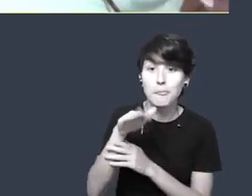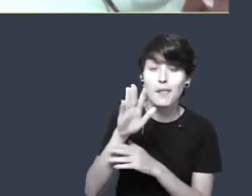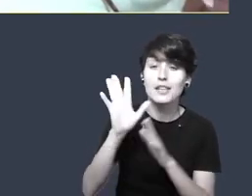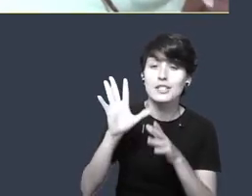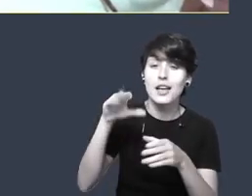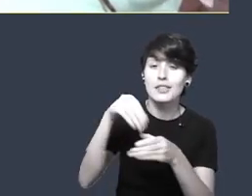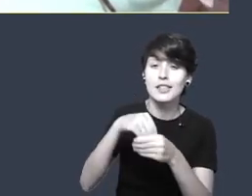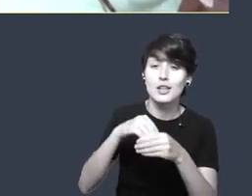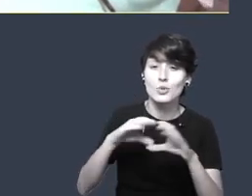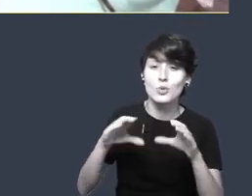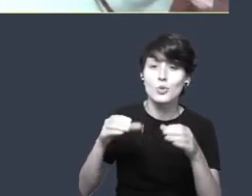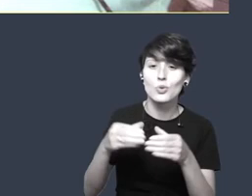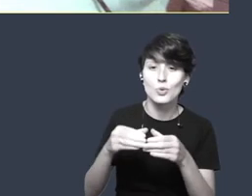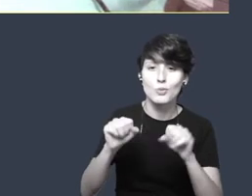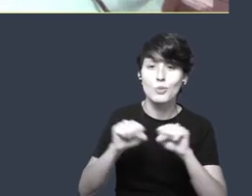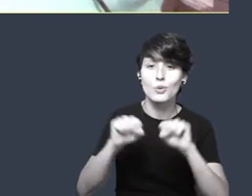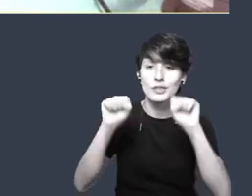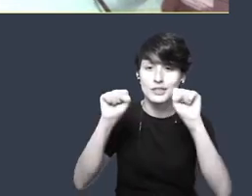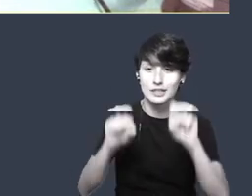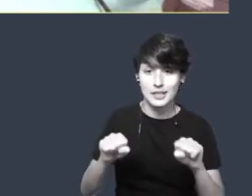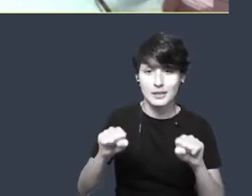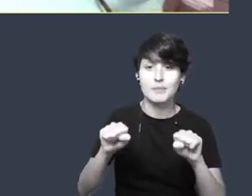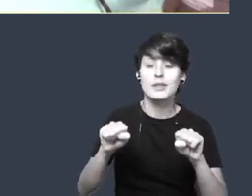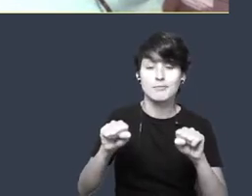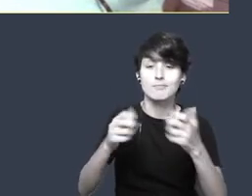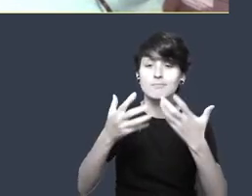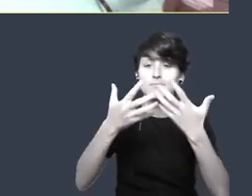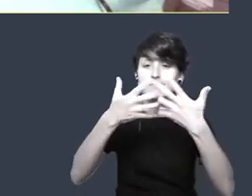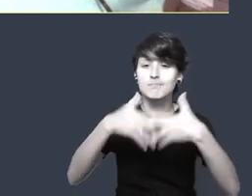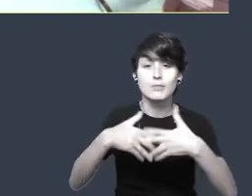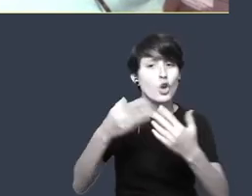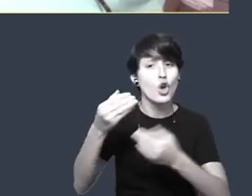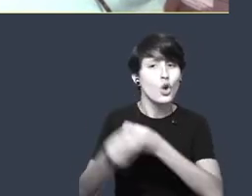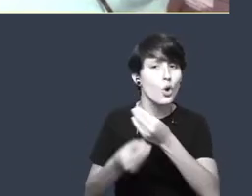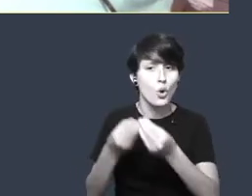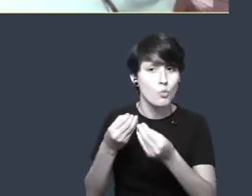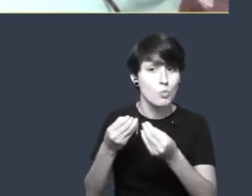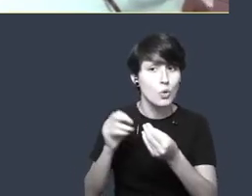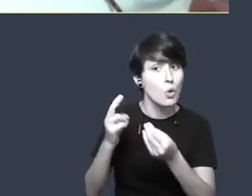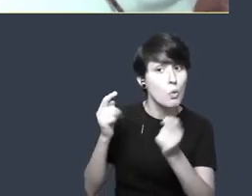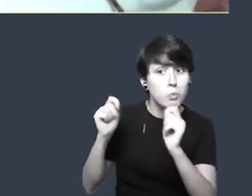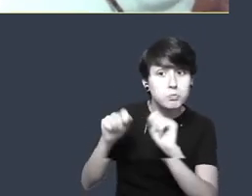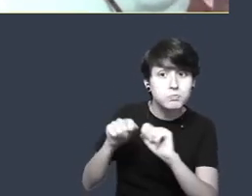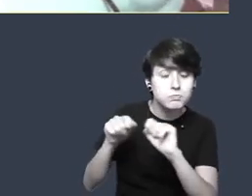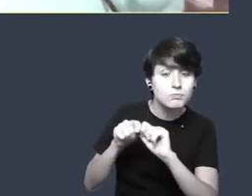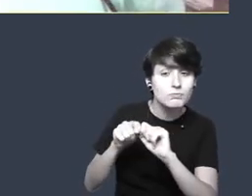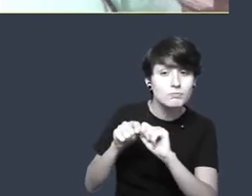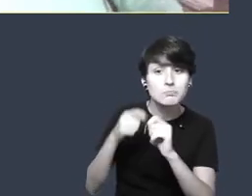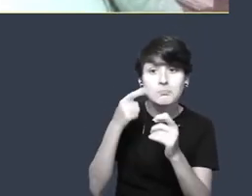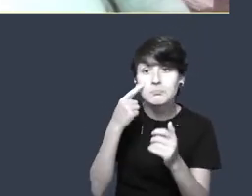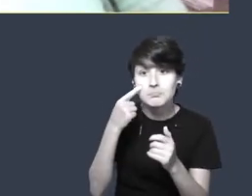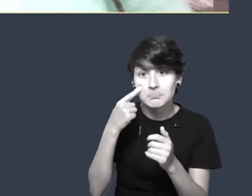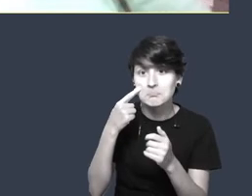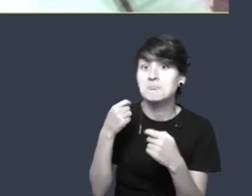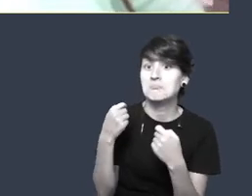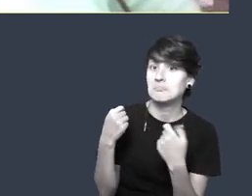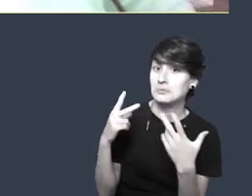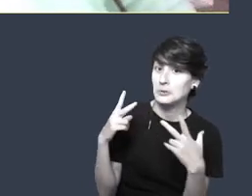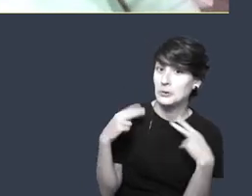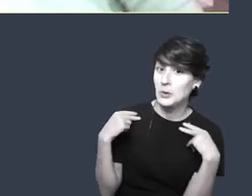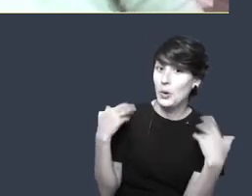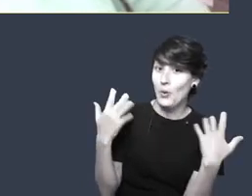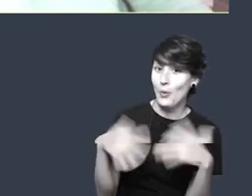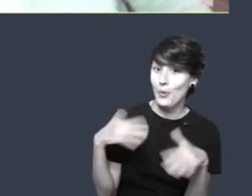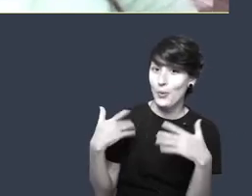os núcleos dos sistemas operacionais? Como isso é? Ou poderia ser feito? Olha, Eduardo, lançou a braba aí, que pergunta.